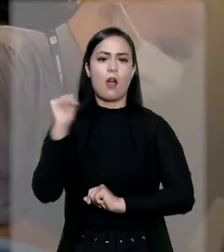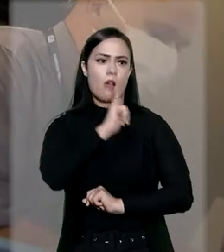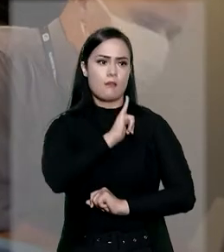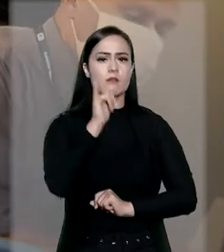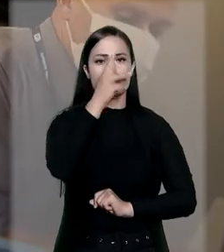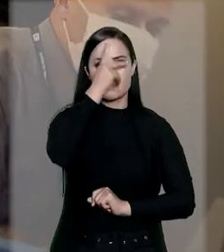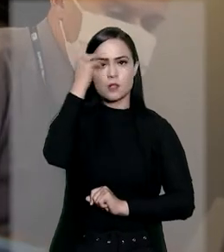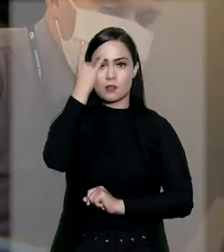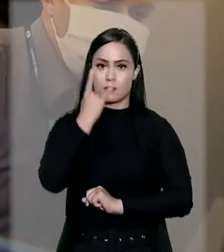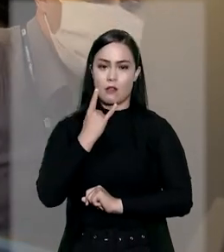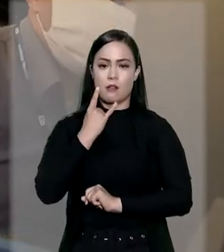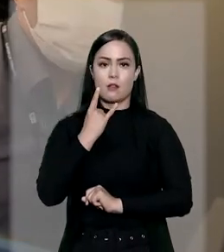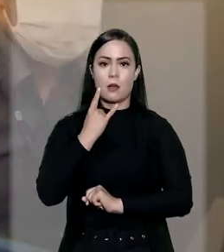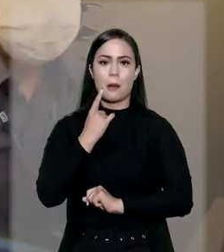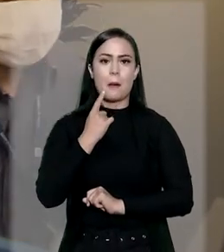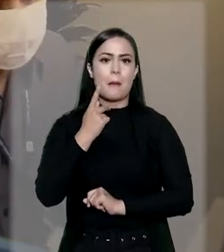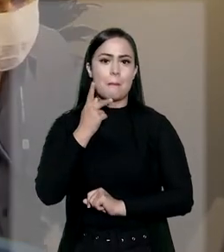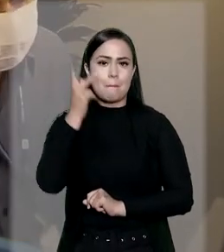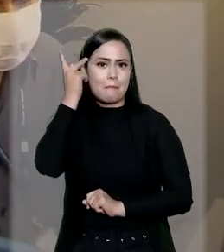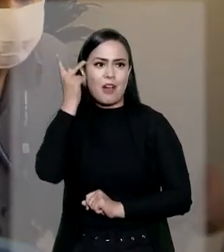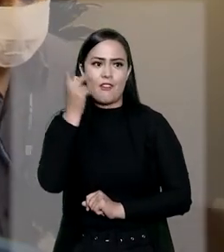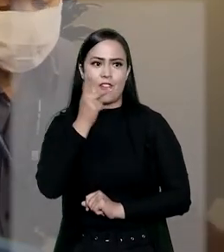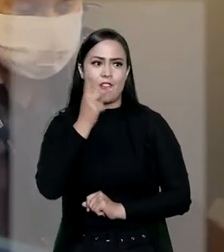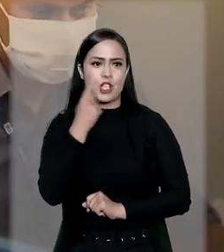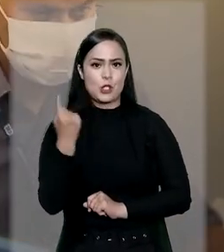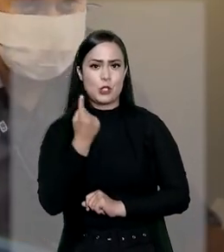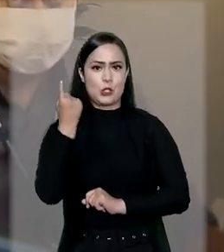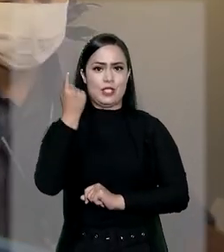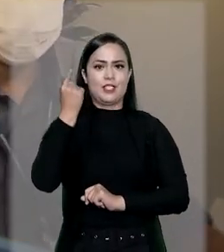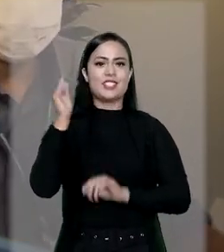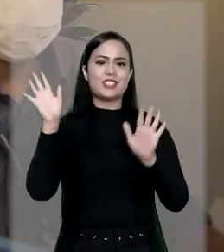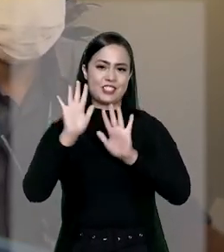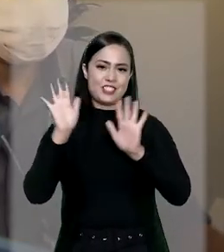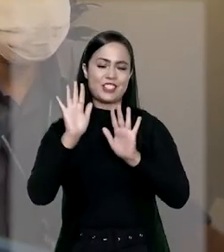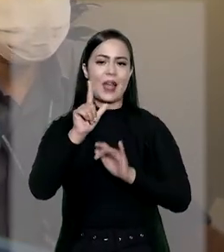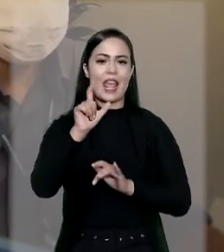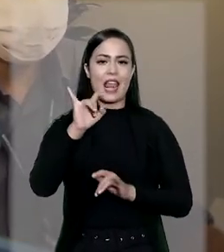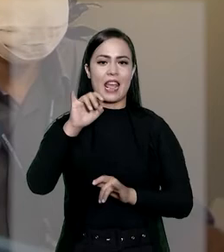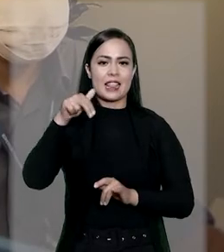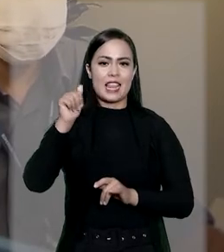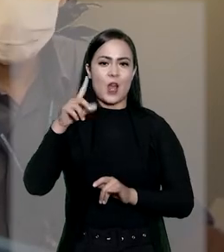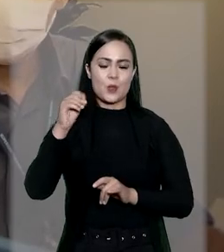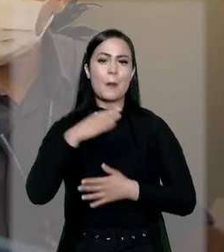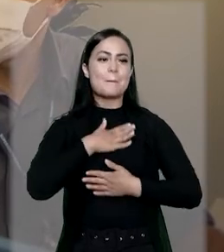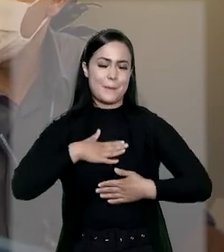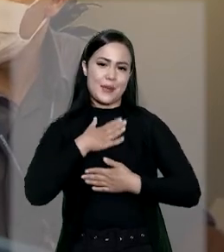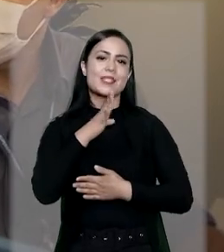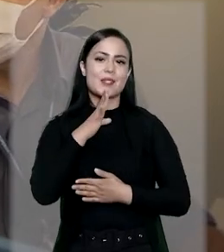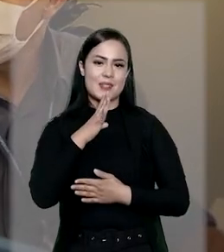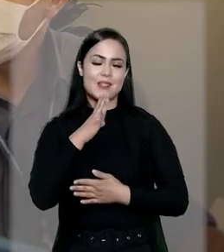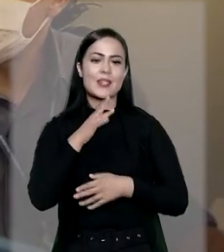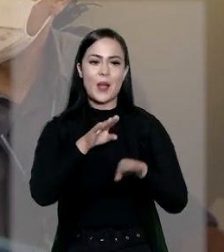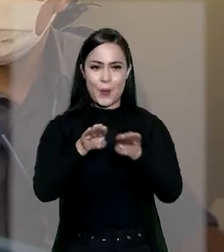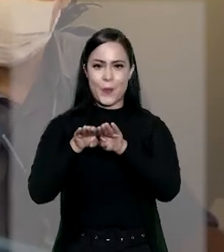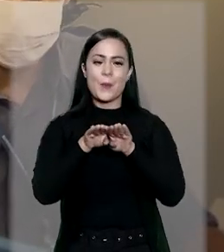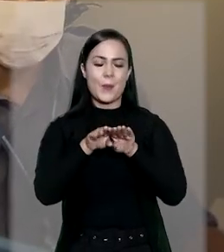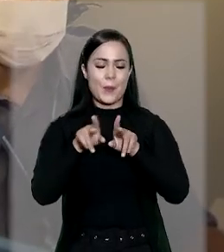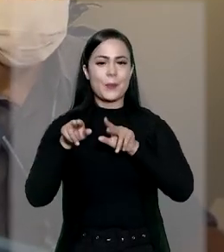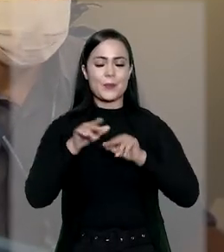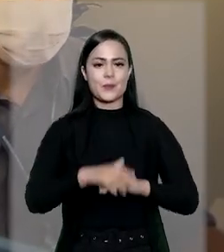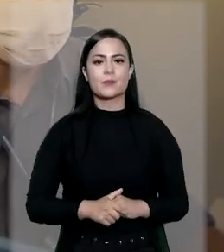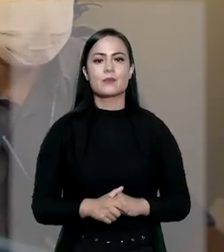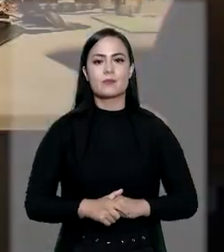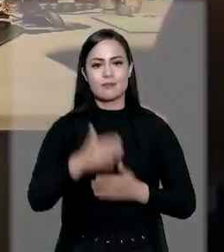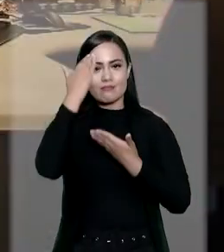ausentar, avise a pessoa cega para ela não ficar falando sozinha. Tchau, Elinaldo, foi um prazer conhecê-lo. Igualmente.